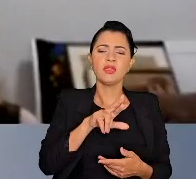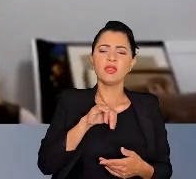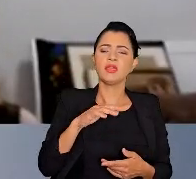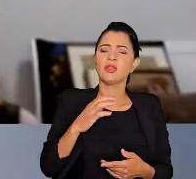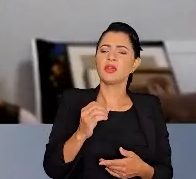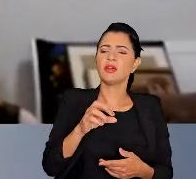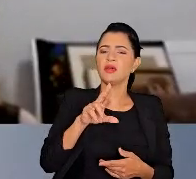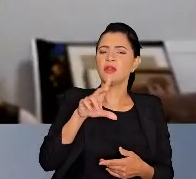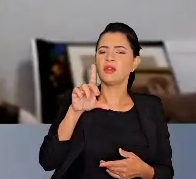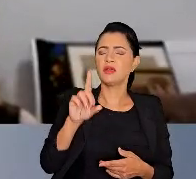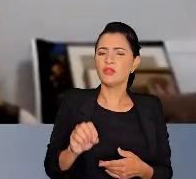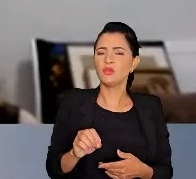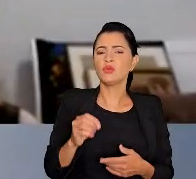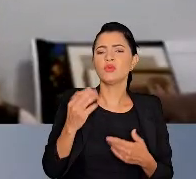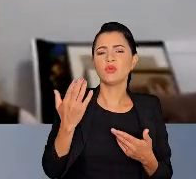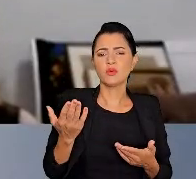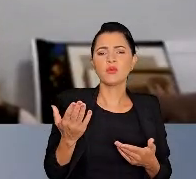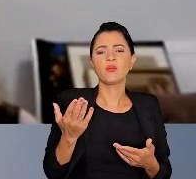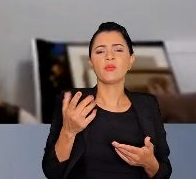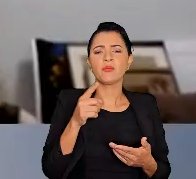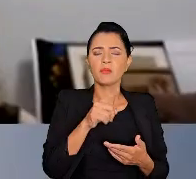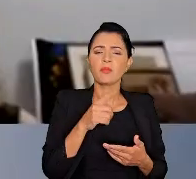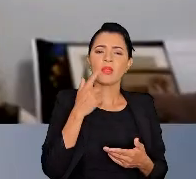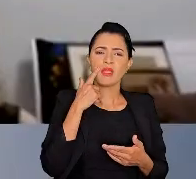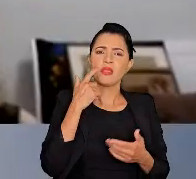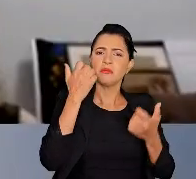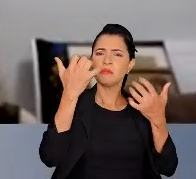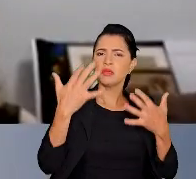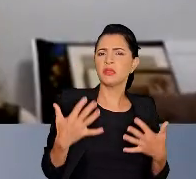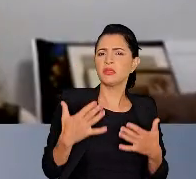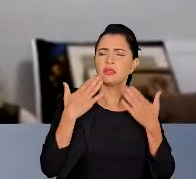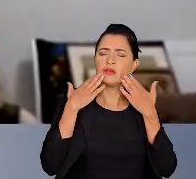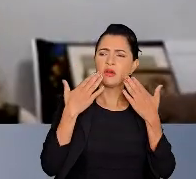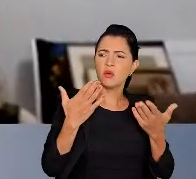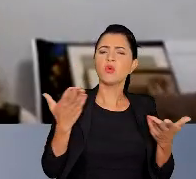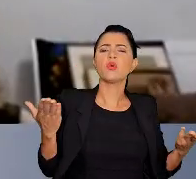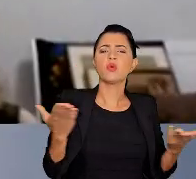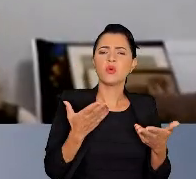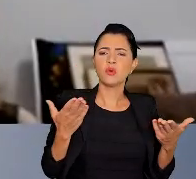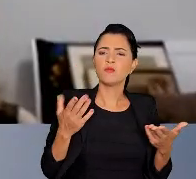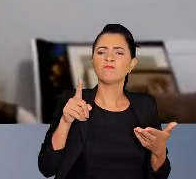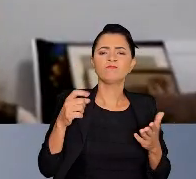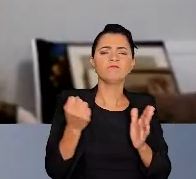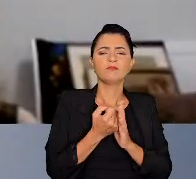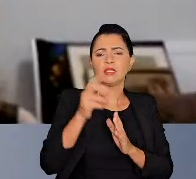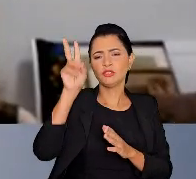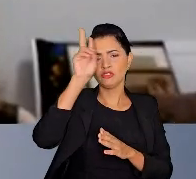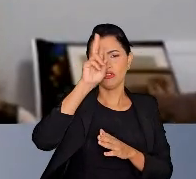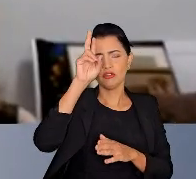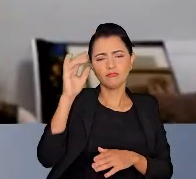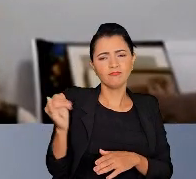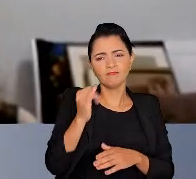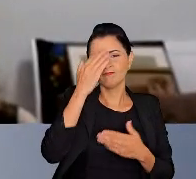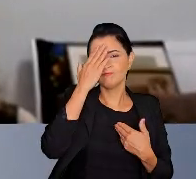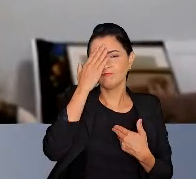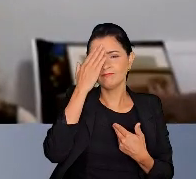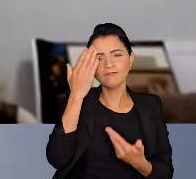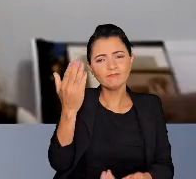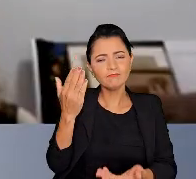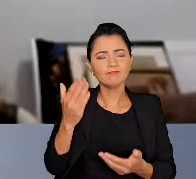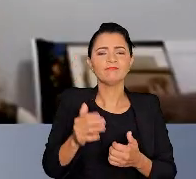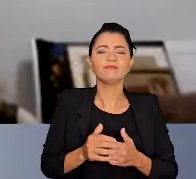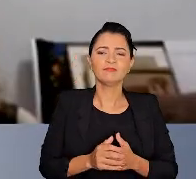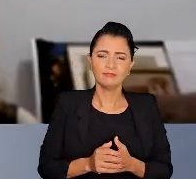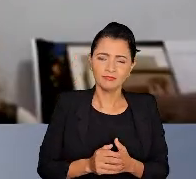Marins, essa rica e esclarecedora exposição de hoje é histórica. Meus sinceros agradecimentos ao